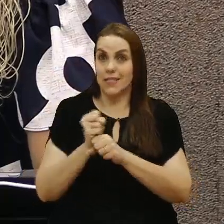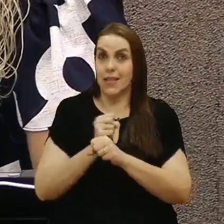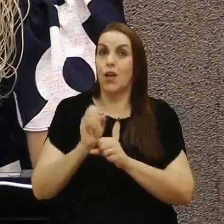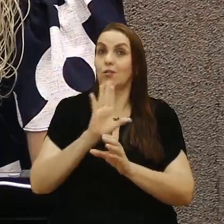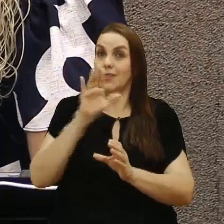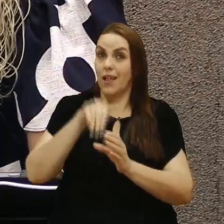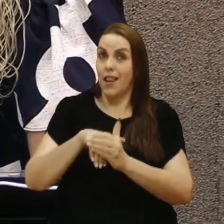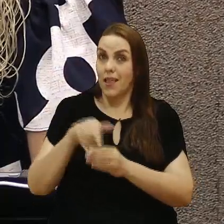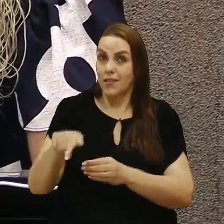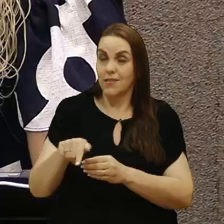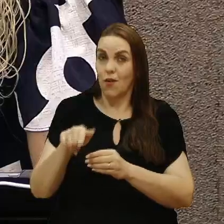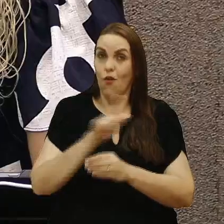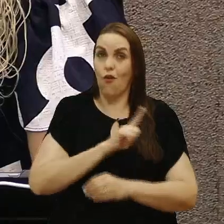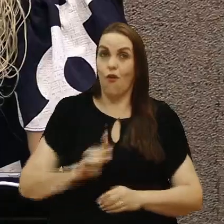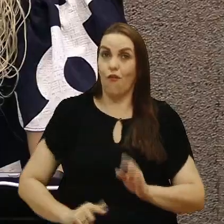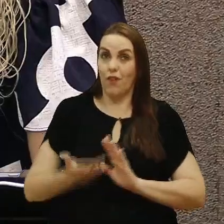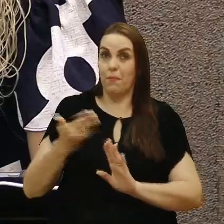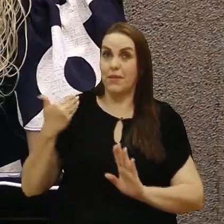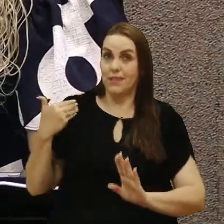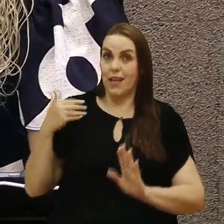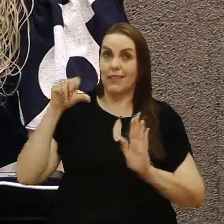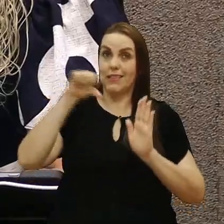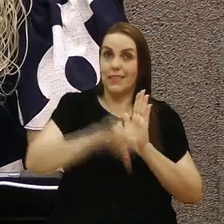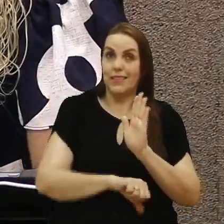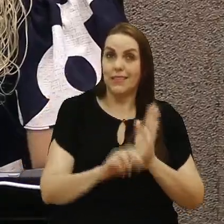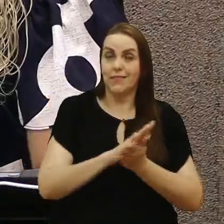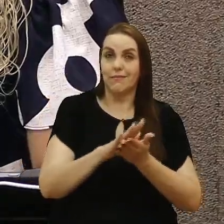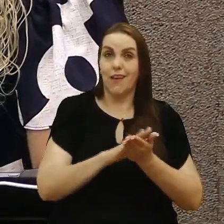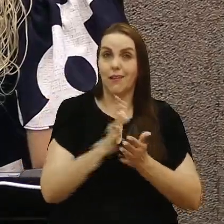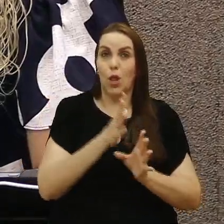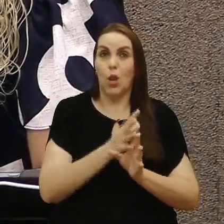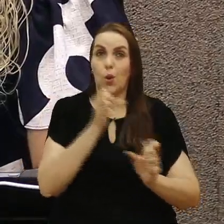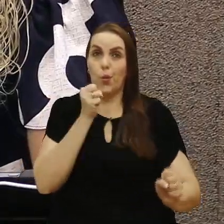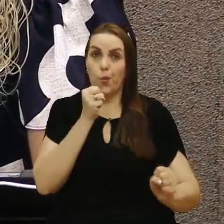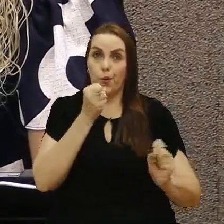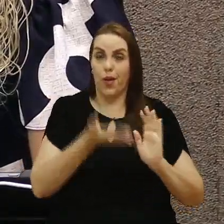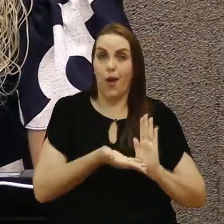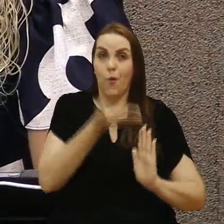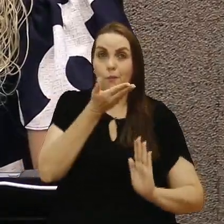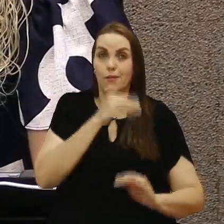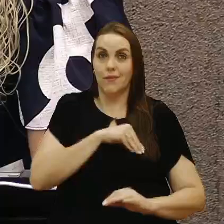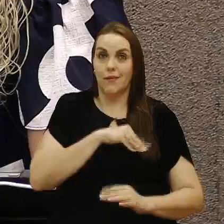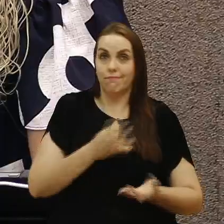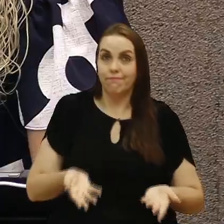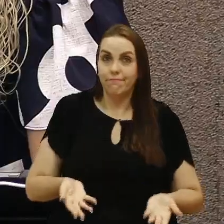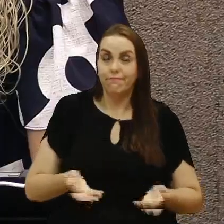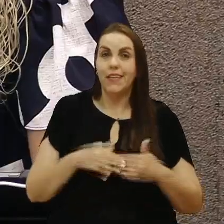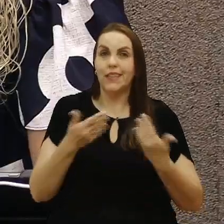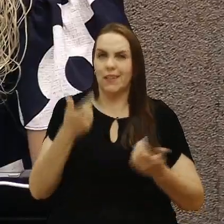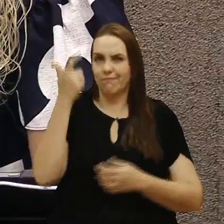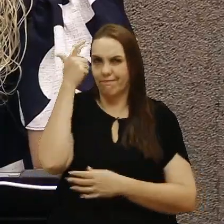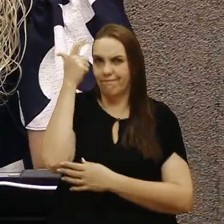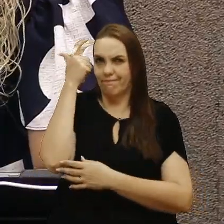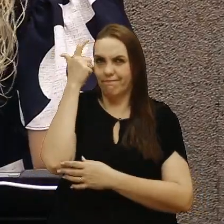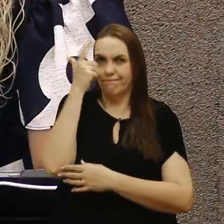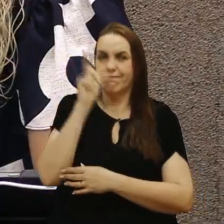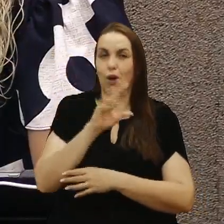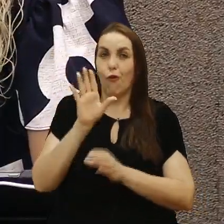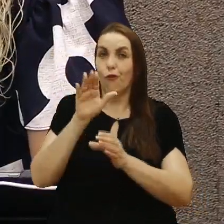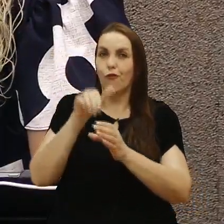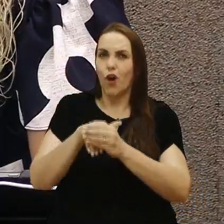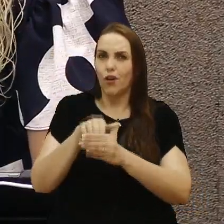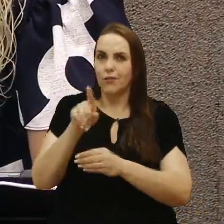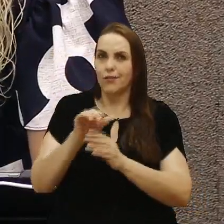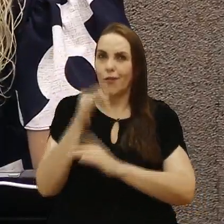E no outro governo eles não estavam em crise, eles tinham lucro e tinham aumento. Então é bom a gente pensar bastante, porque o voto